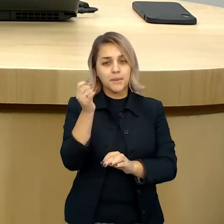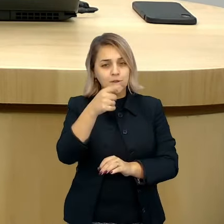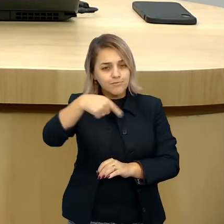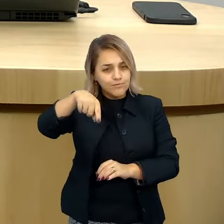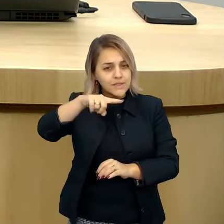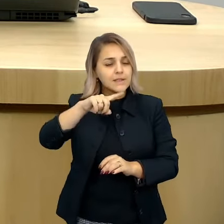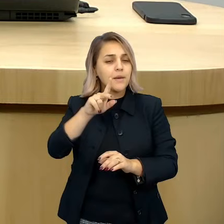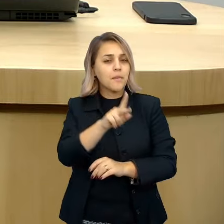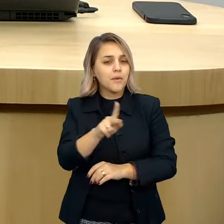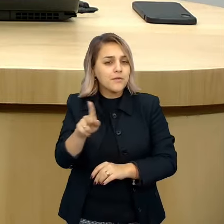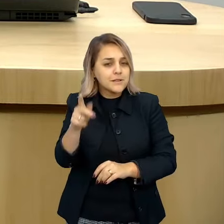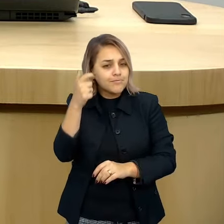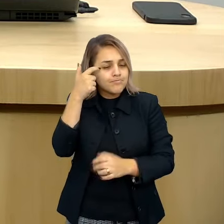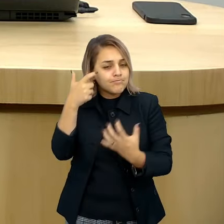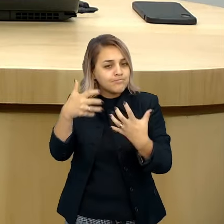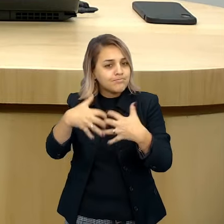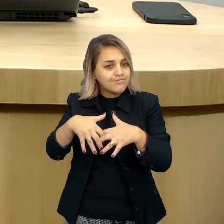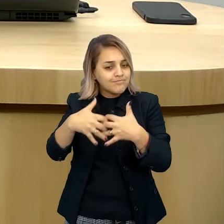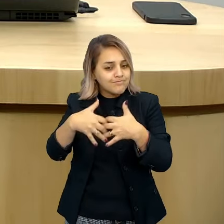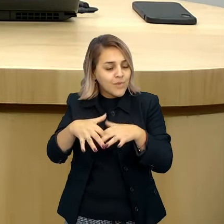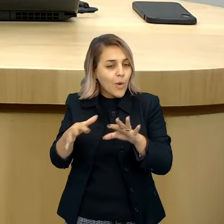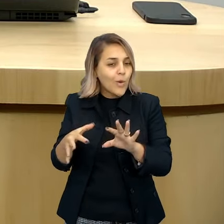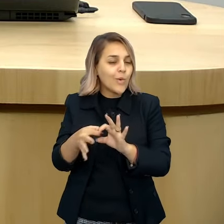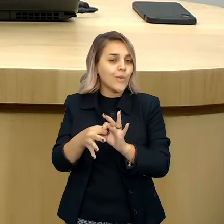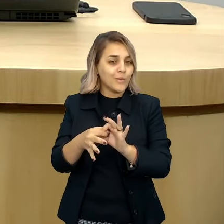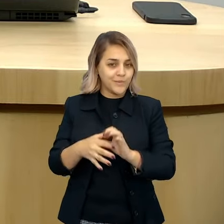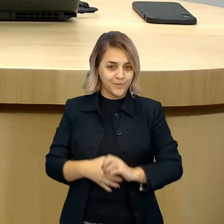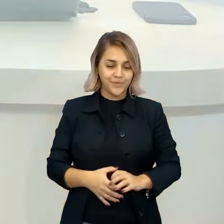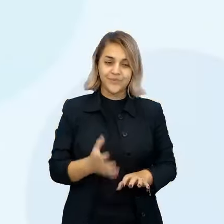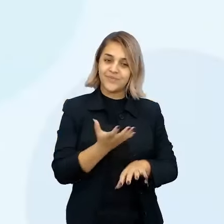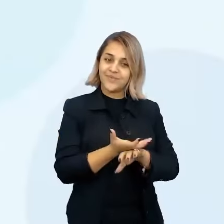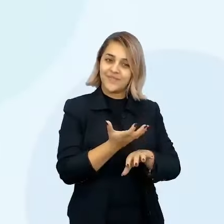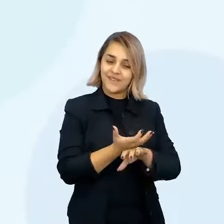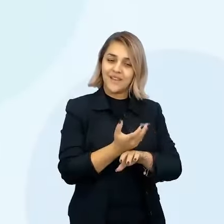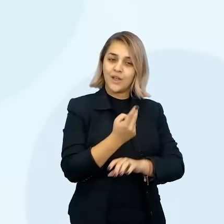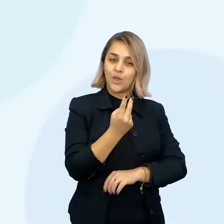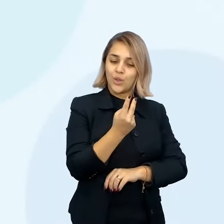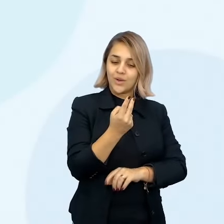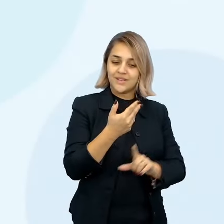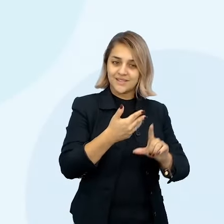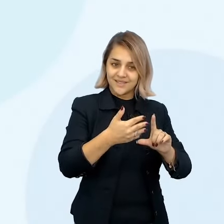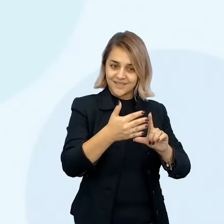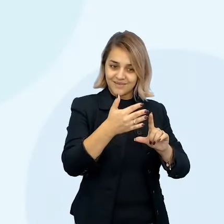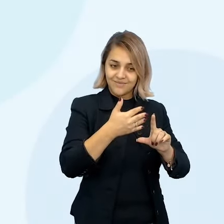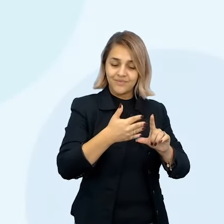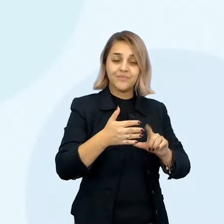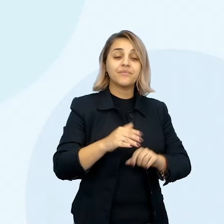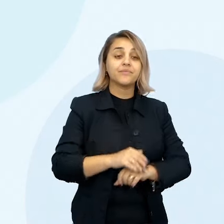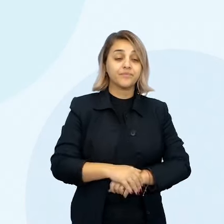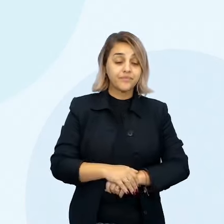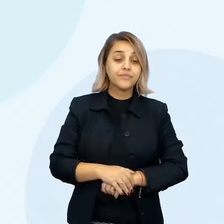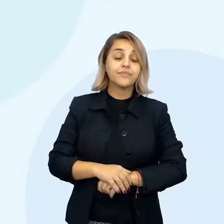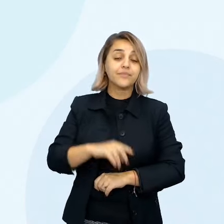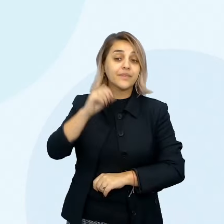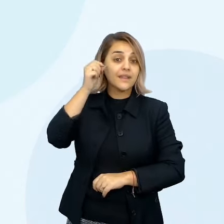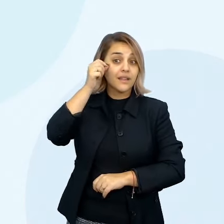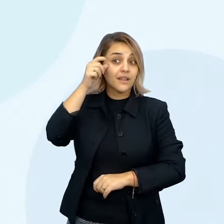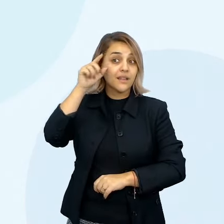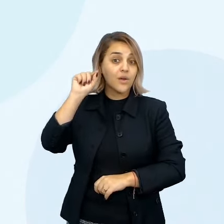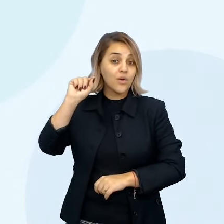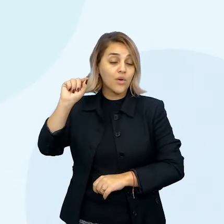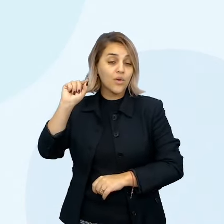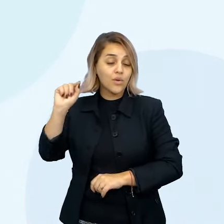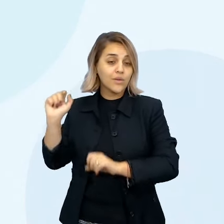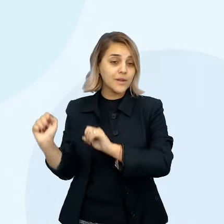estratégias conjuntas, tá bom? Sim. Então, vamos lá. Componente 2 na tela, por favor. A ideia, lembrando, né, o componente 2 é reflexões